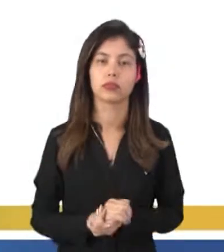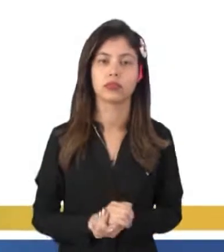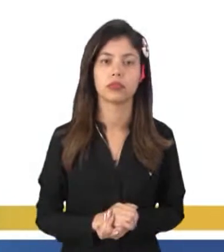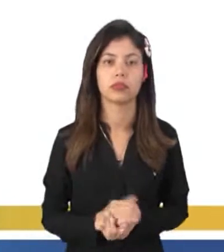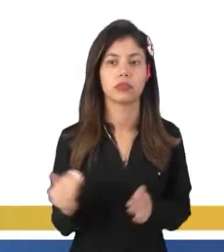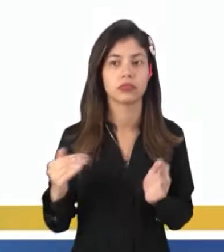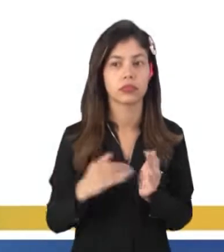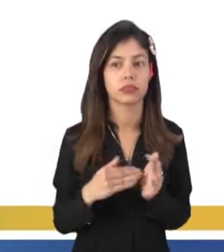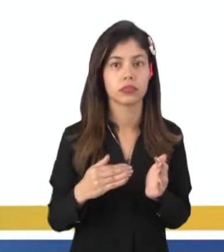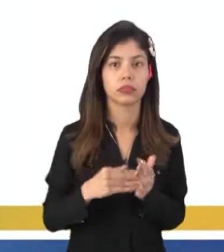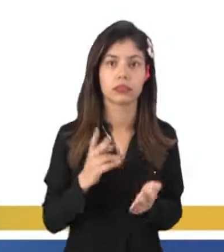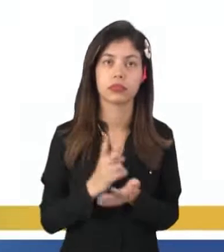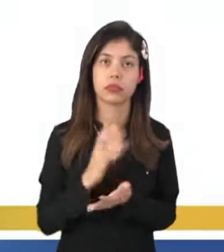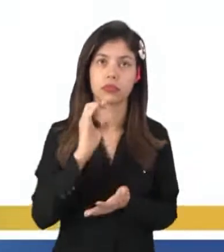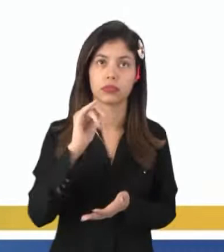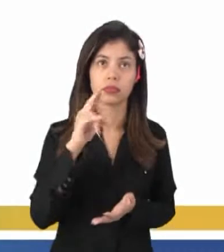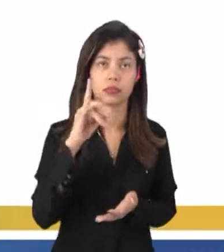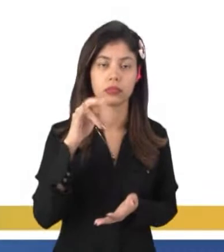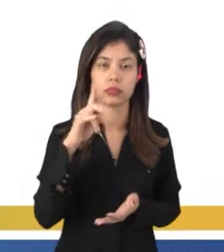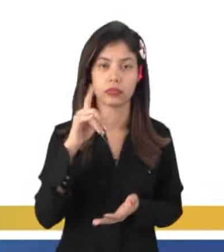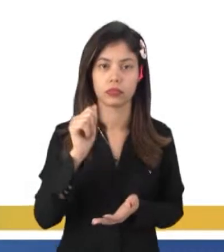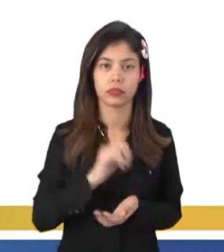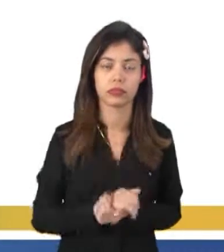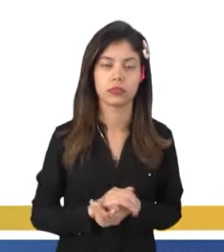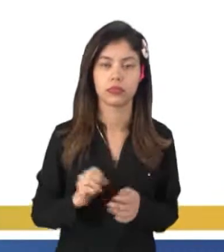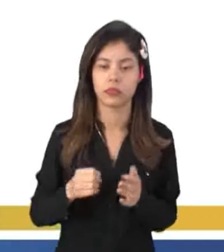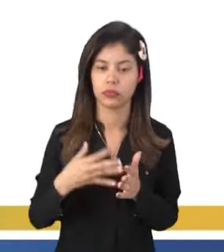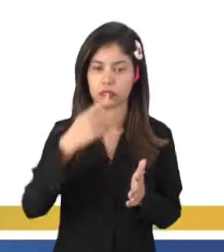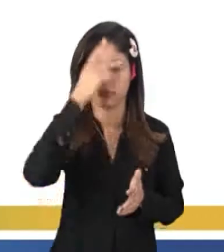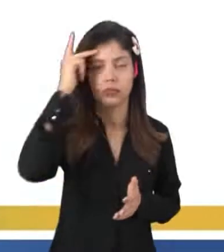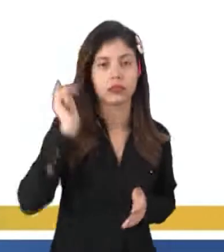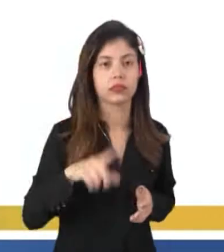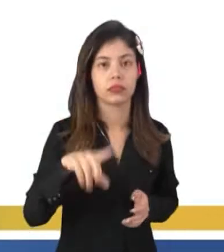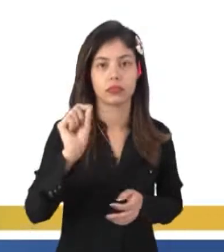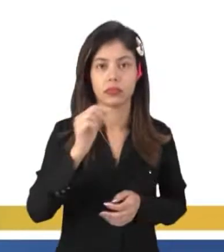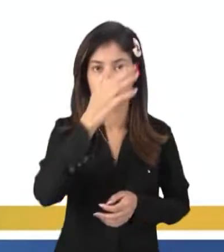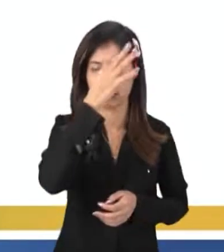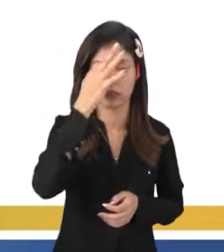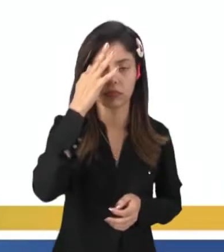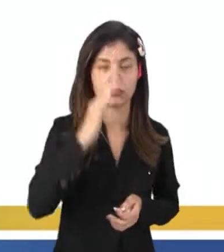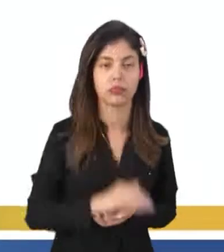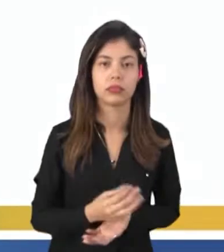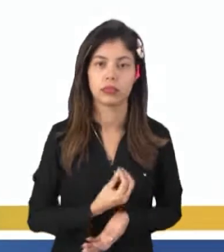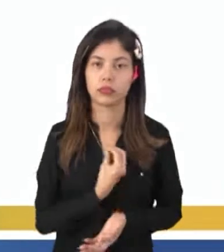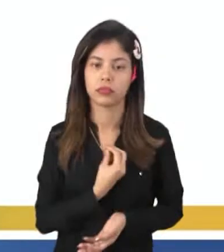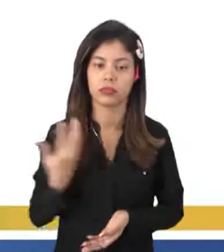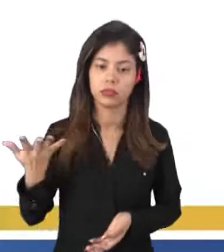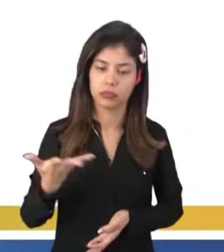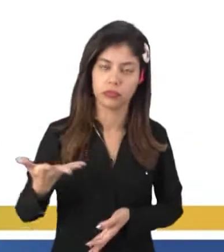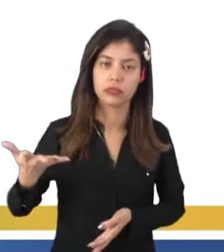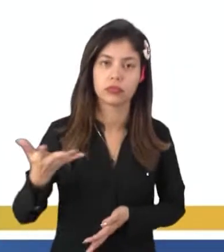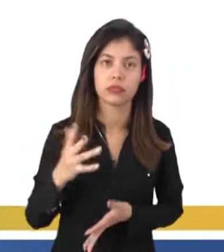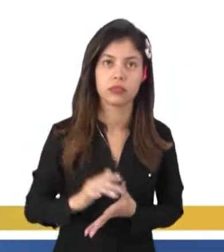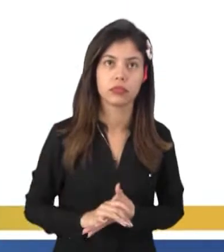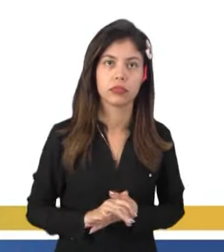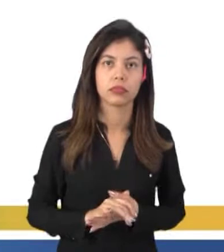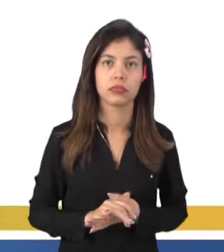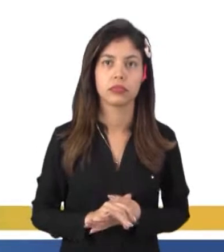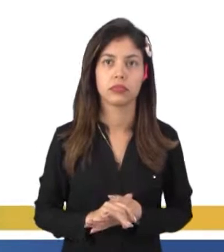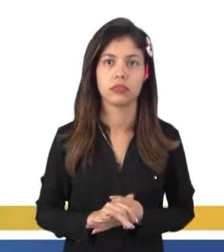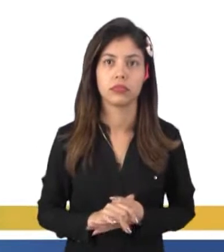pode ser até um ocidental, muitas dessas pessoas que escolhem filosofia de vida, eles se baseiam muito